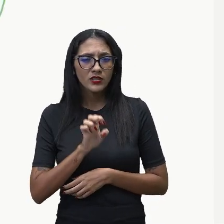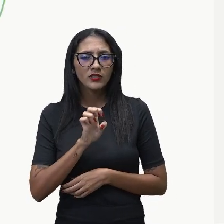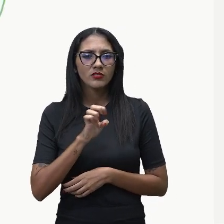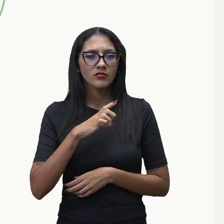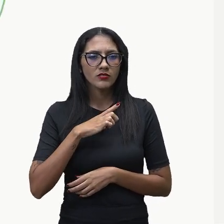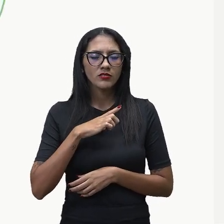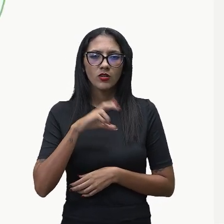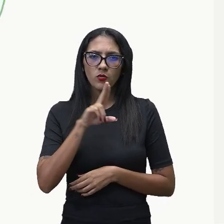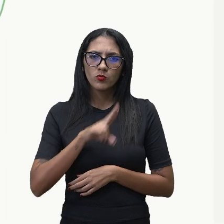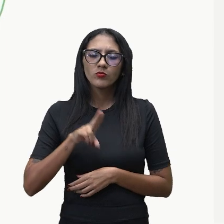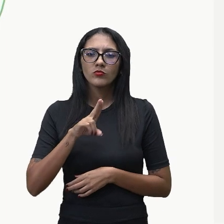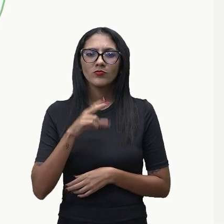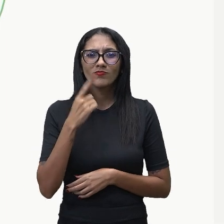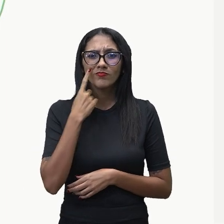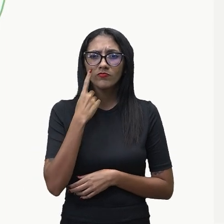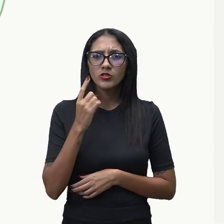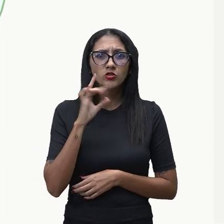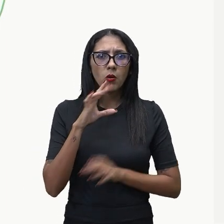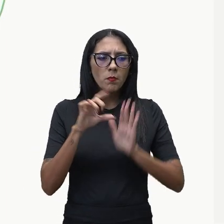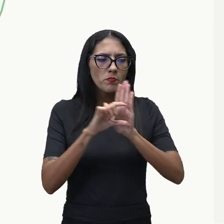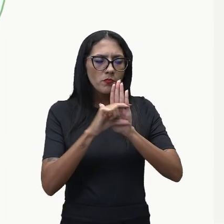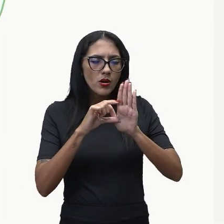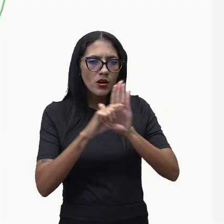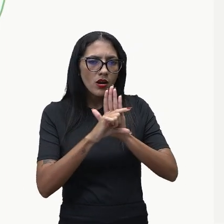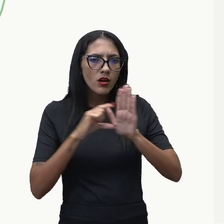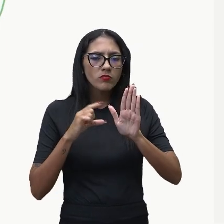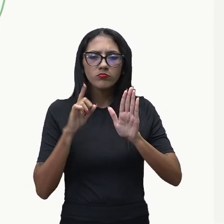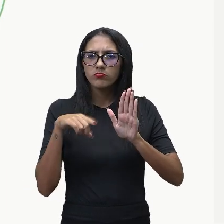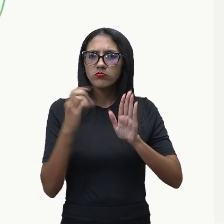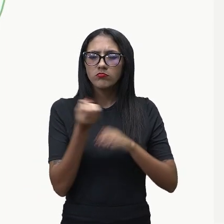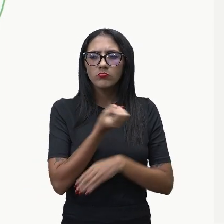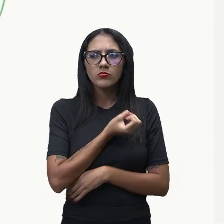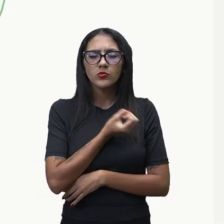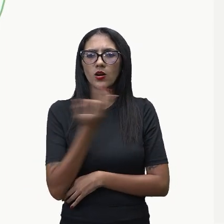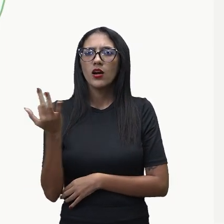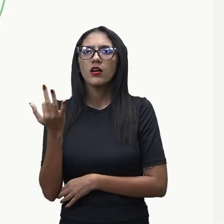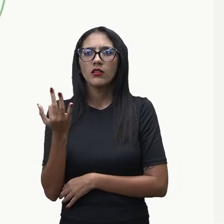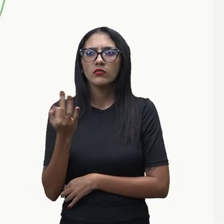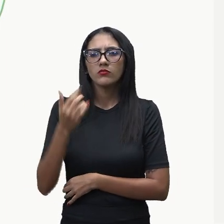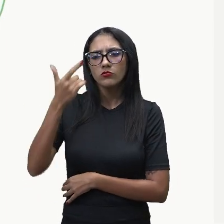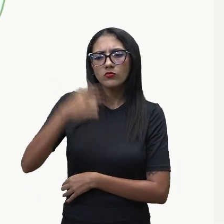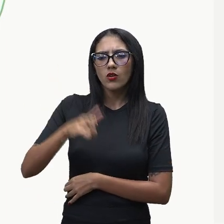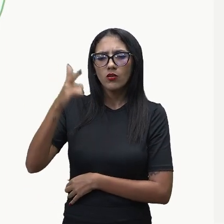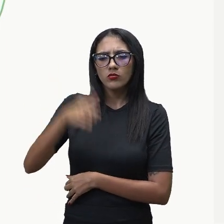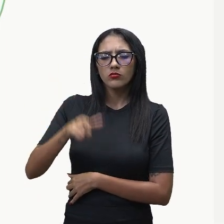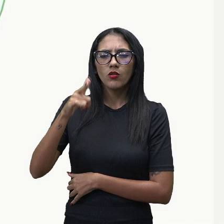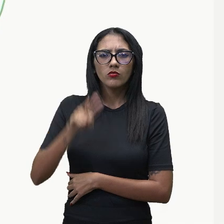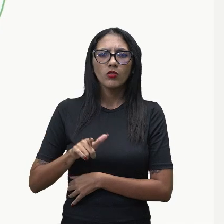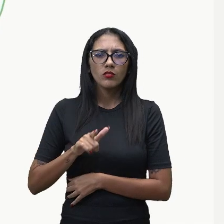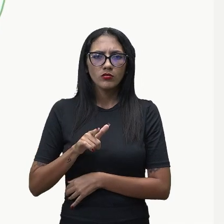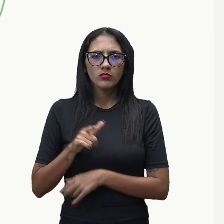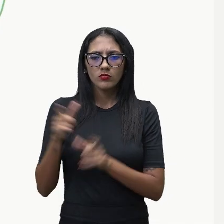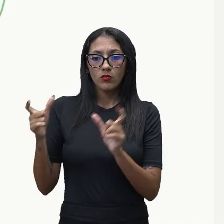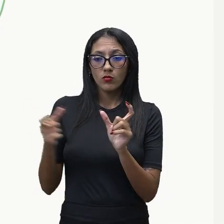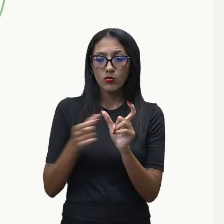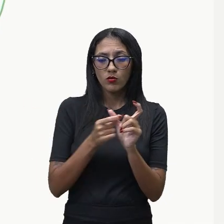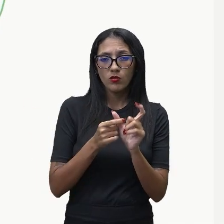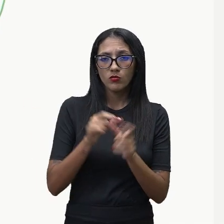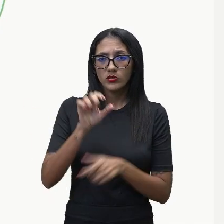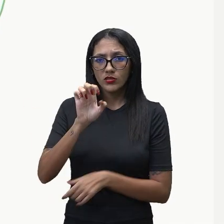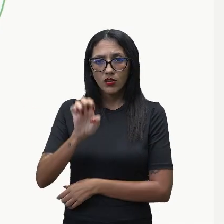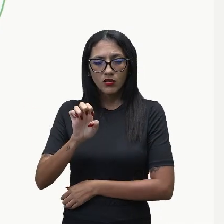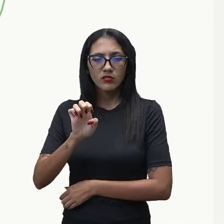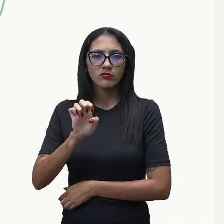elétricas. Observem só nesse trecho aí a quantidade de repetições exatamente da conjunção e, gente.